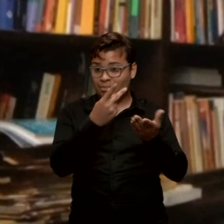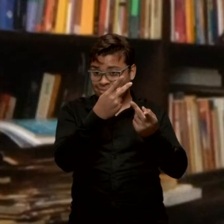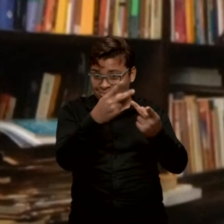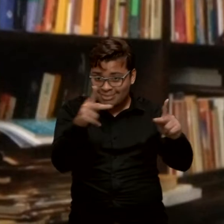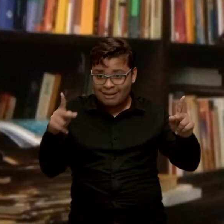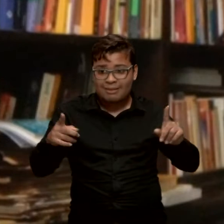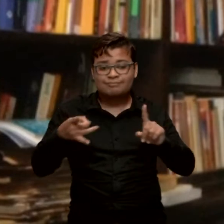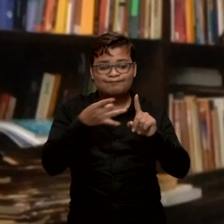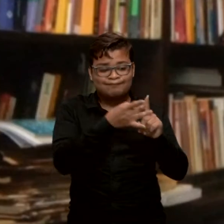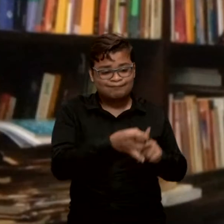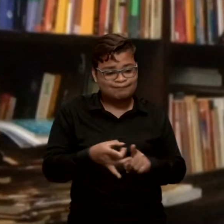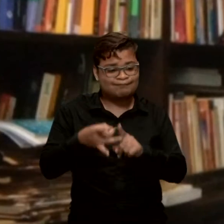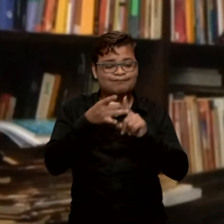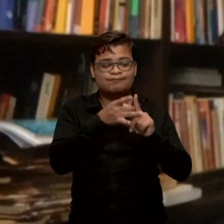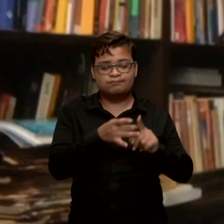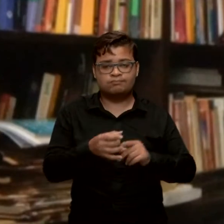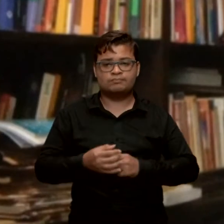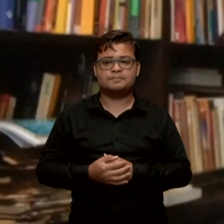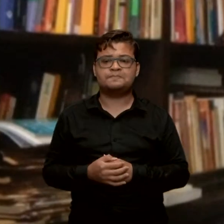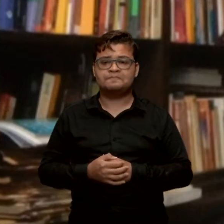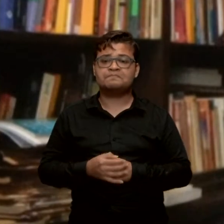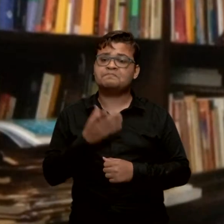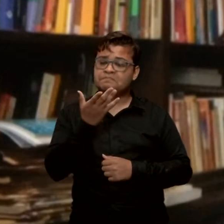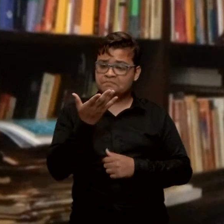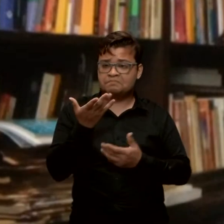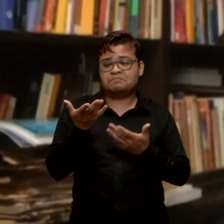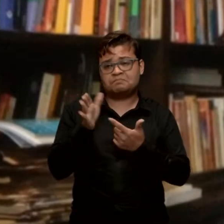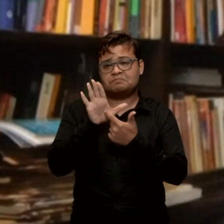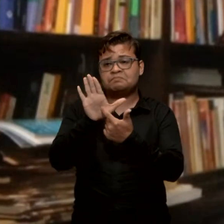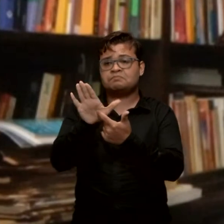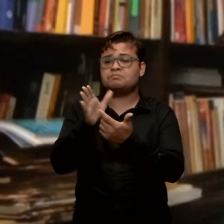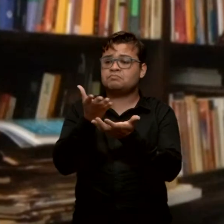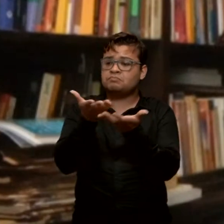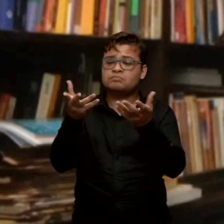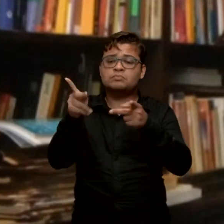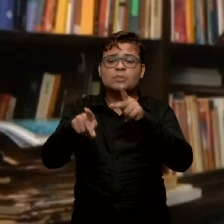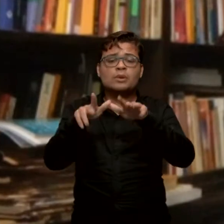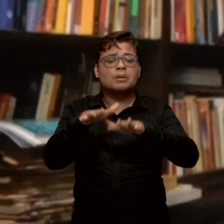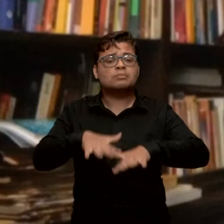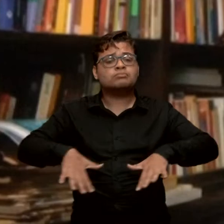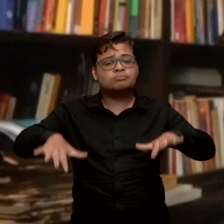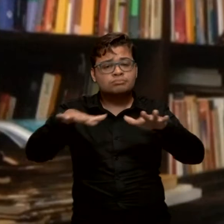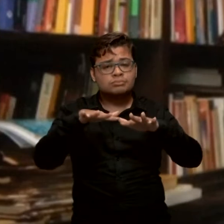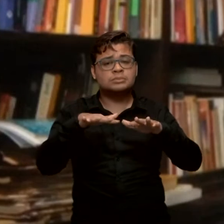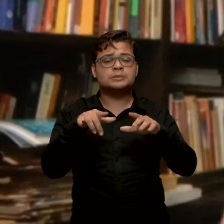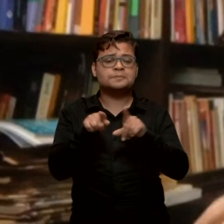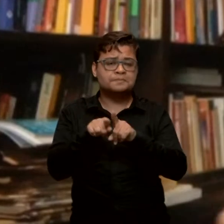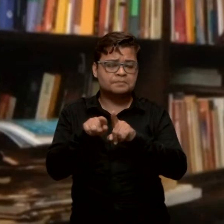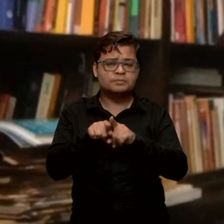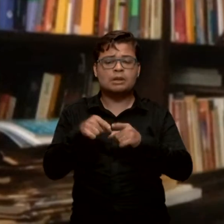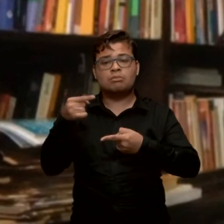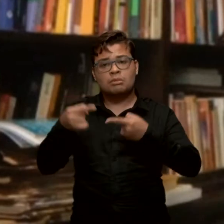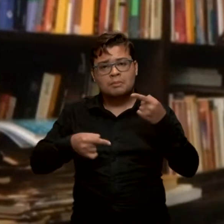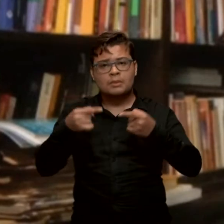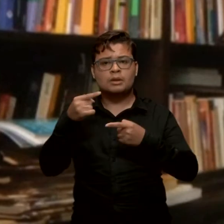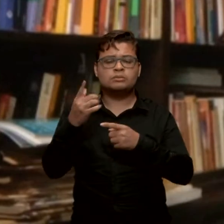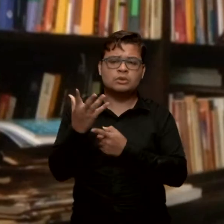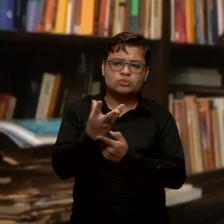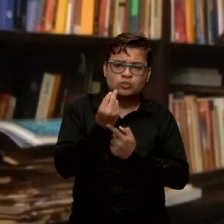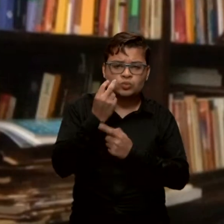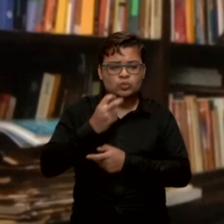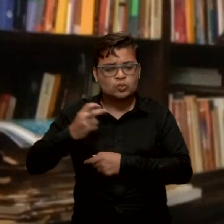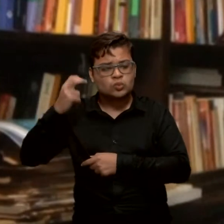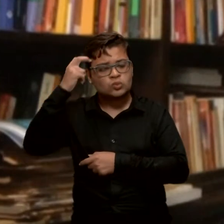centro, então, assim, para a esfera pública, para o centro do debate artístico, cultural, assim, né, as questões dessa